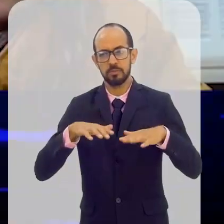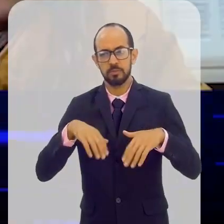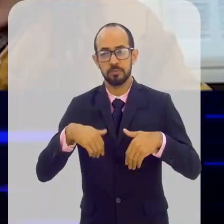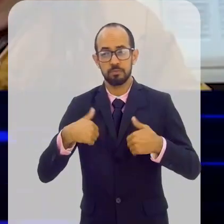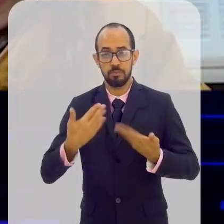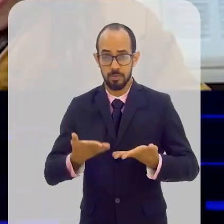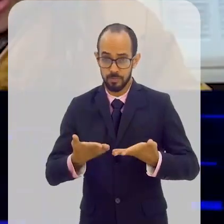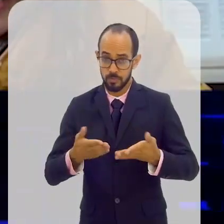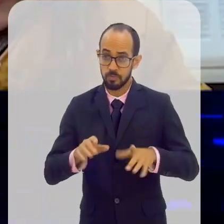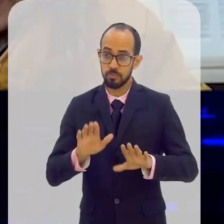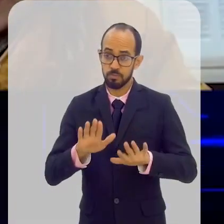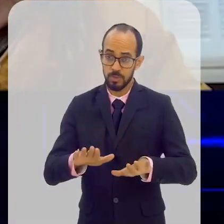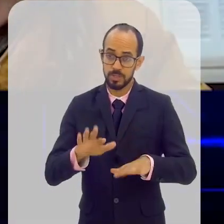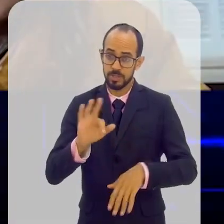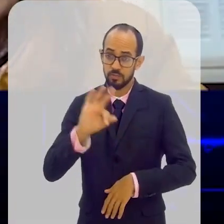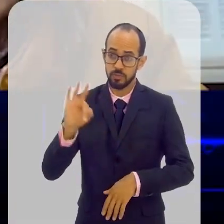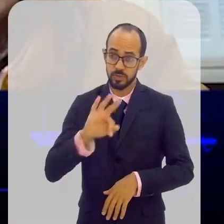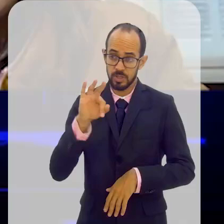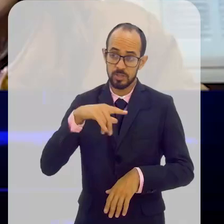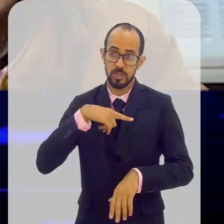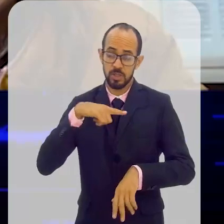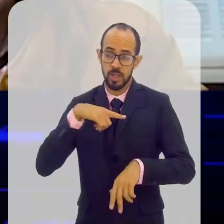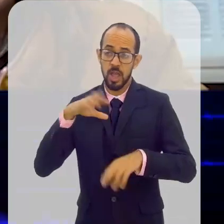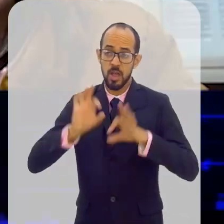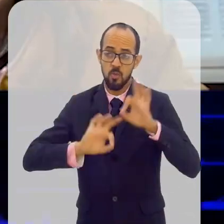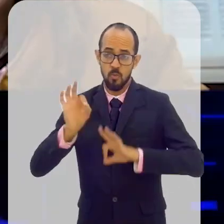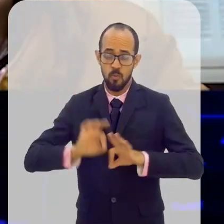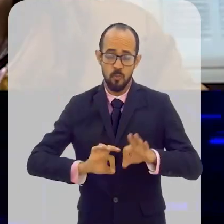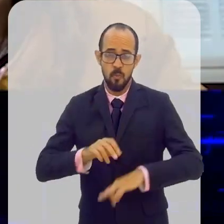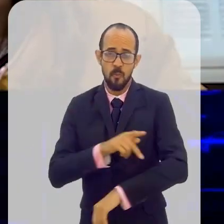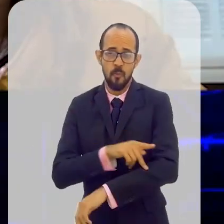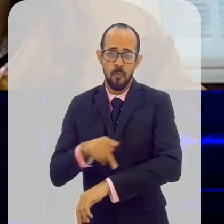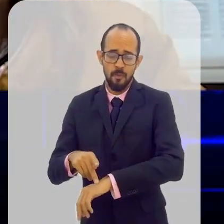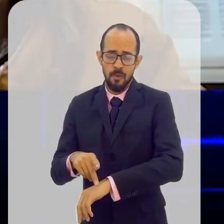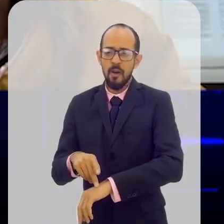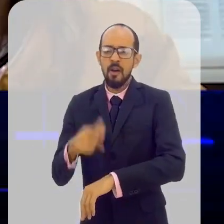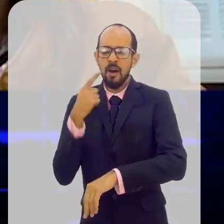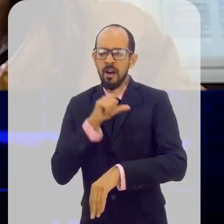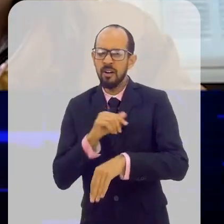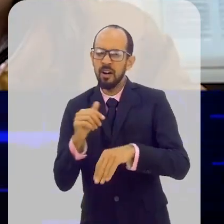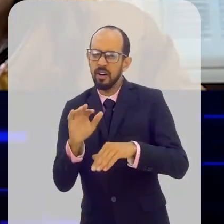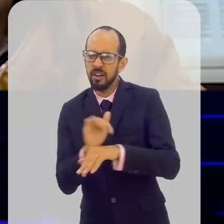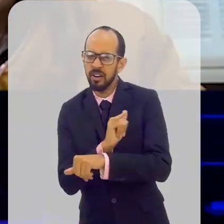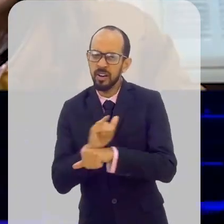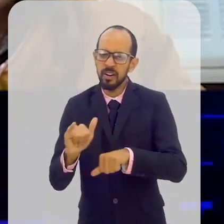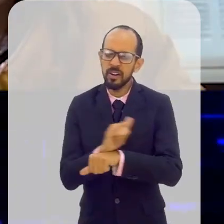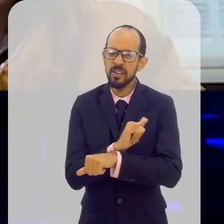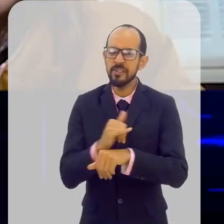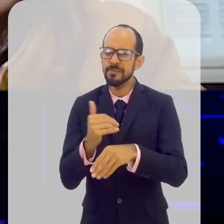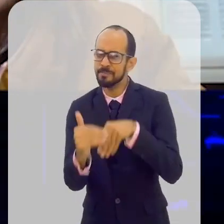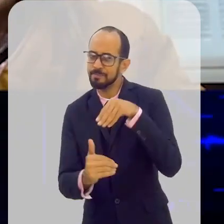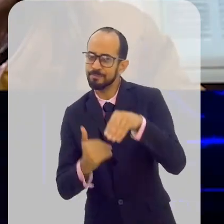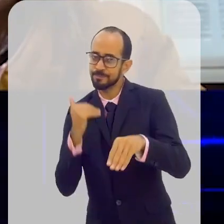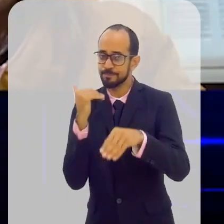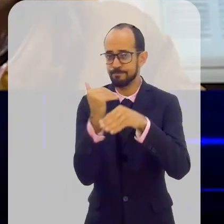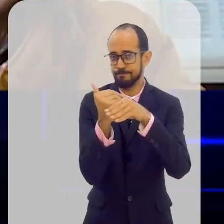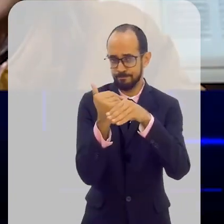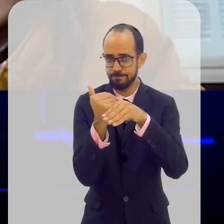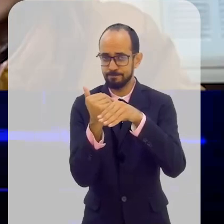Assim, o ensino superior, a gente já tem no projeto pedagógico todas essas estratégias de nivelamento que precisaram